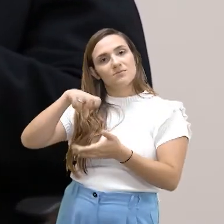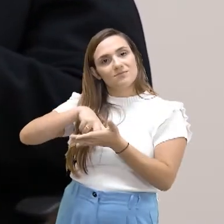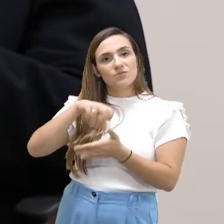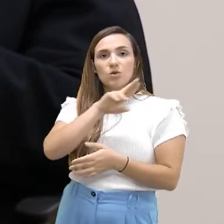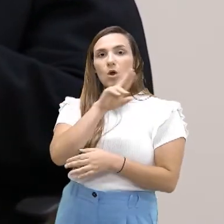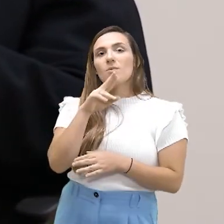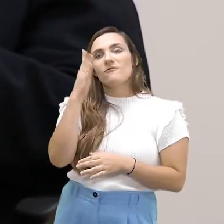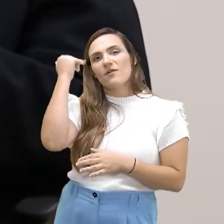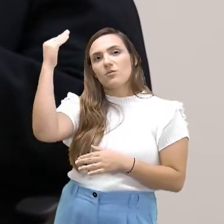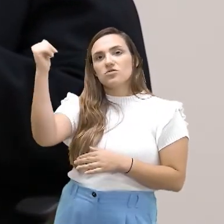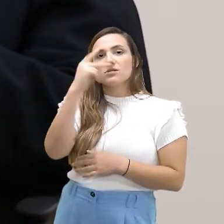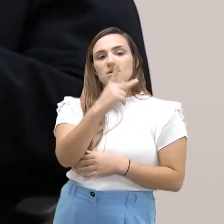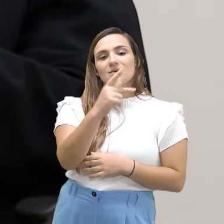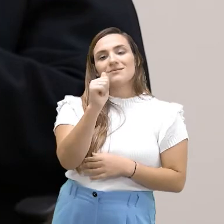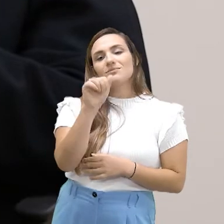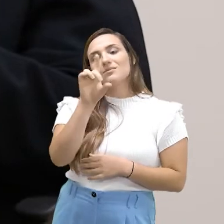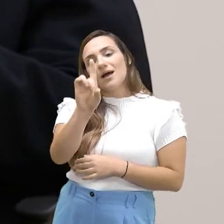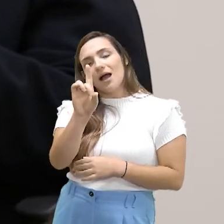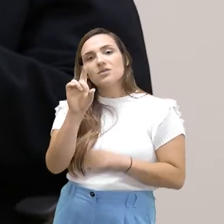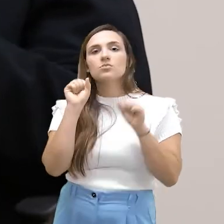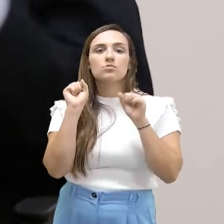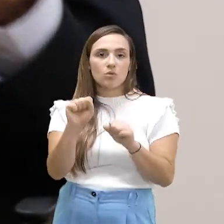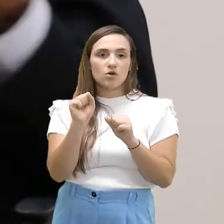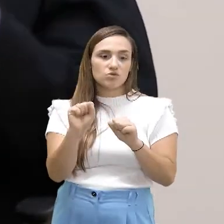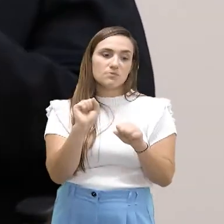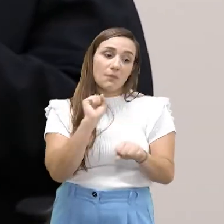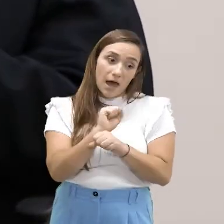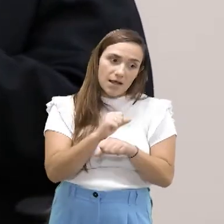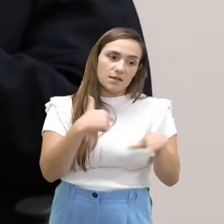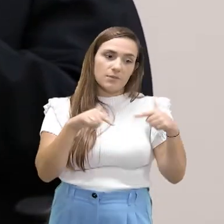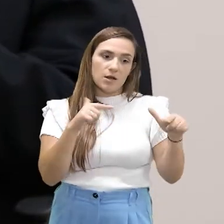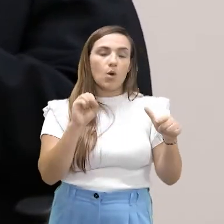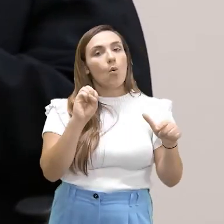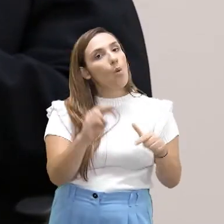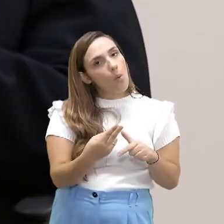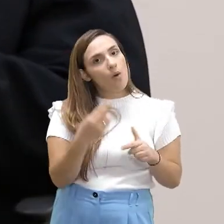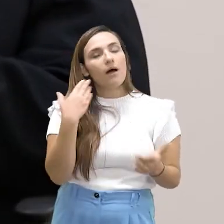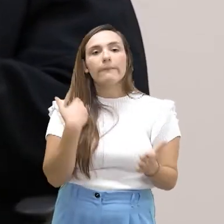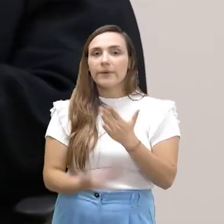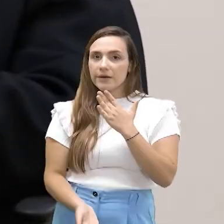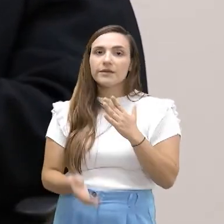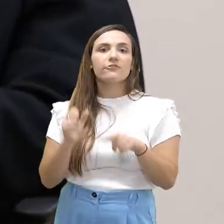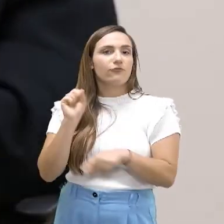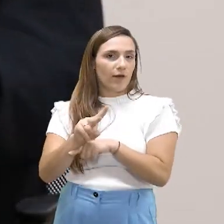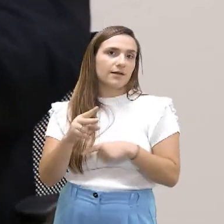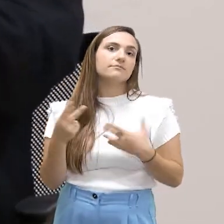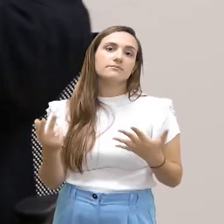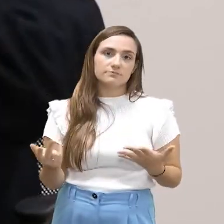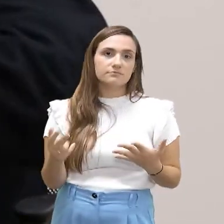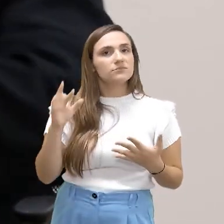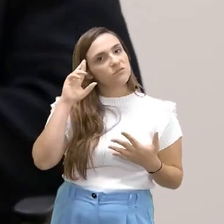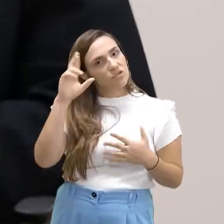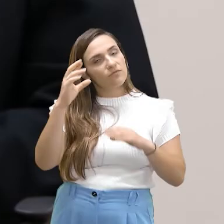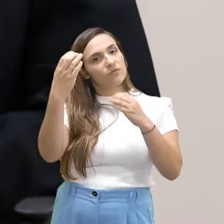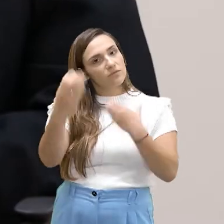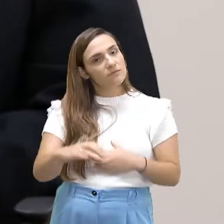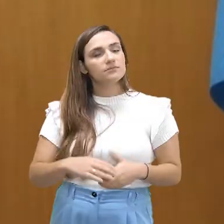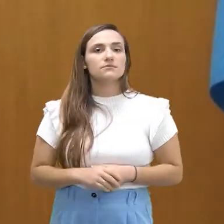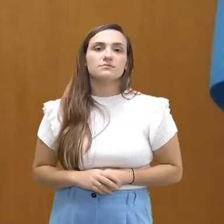administrativo disciplinar, o famoso PAD, né? Que ali pode ocorrer suspensão e até às vezes a perda da